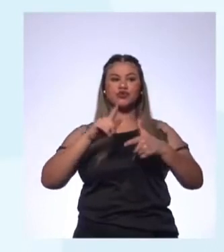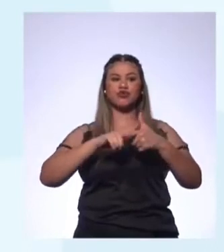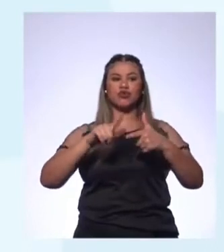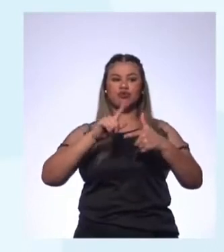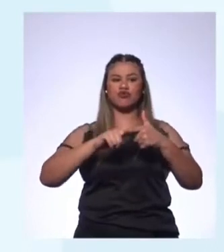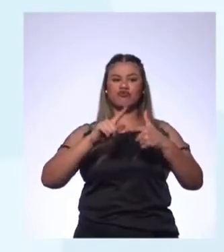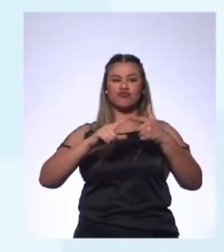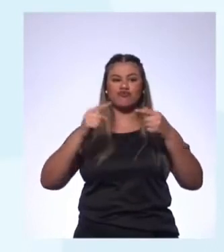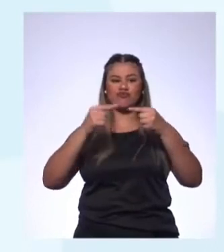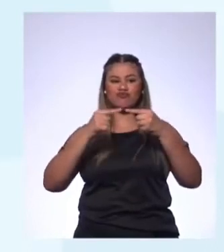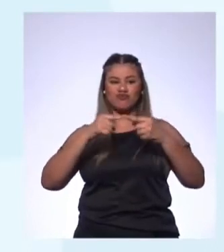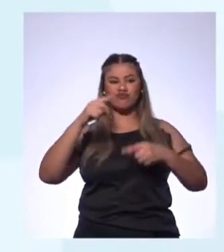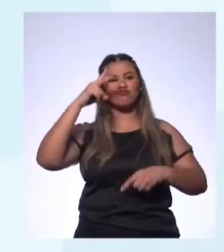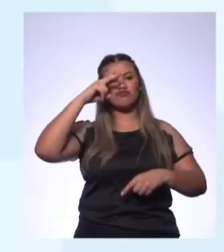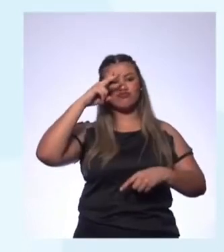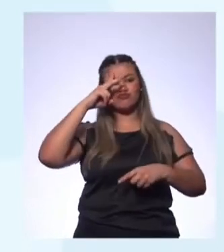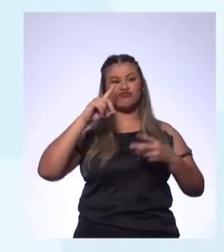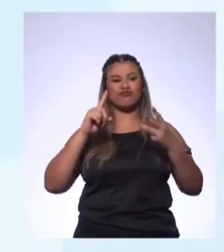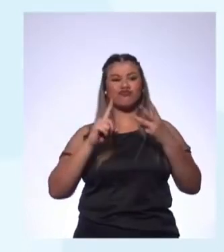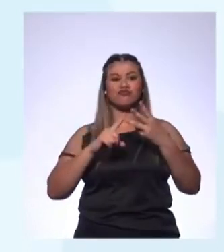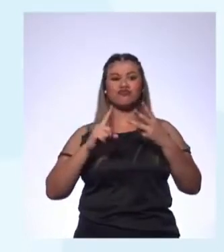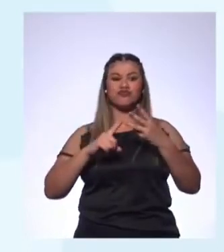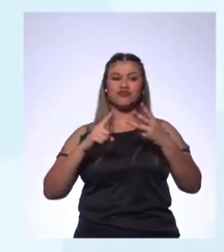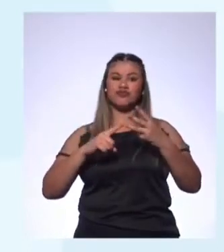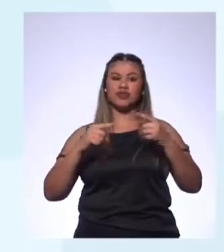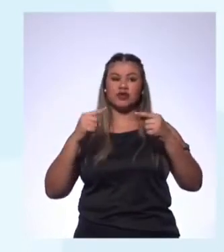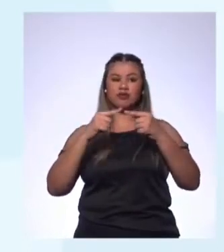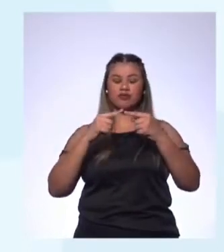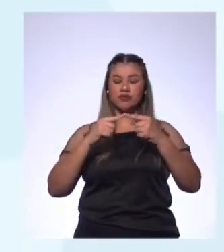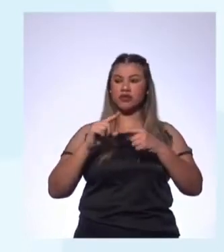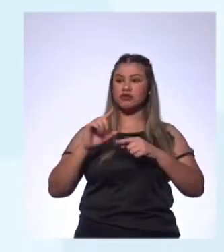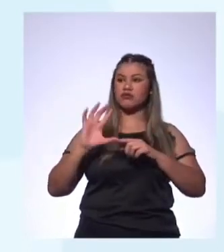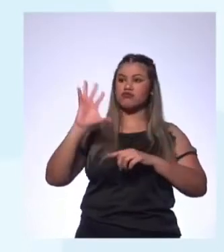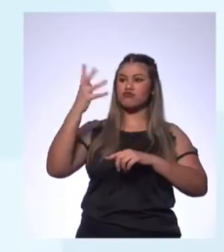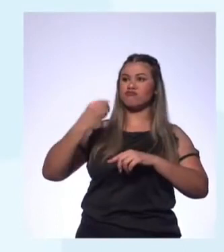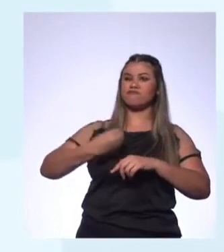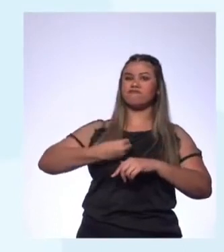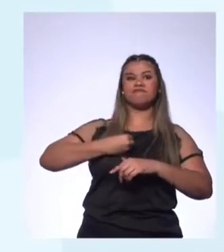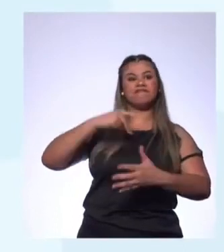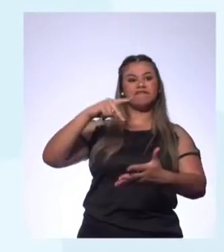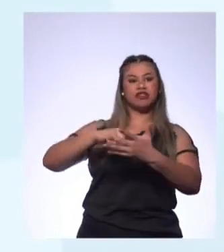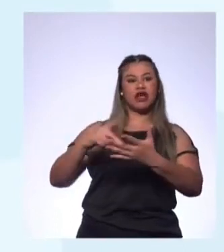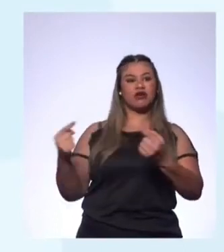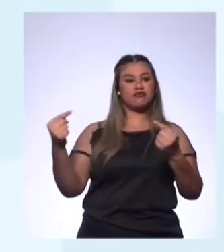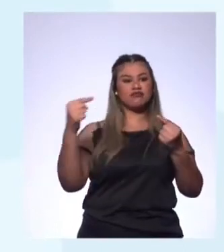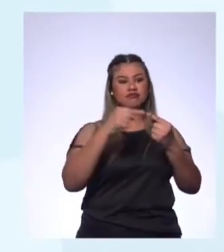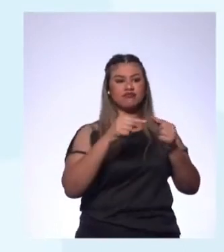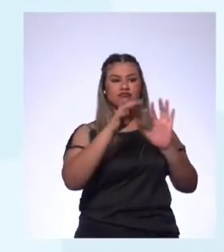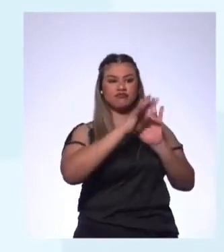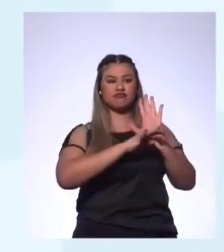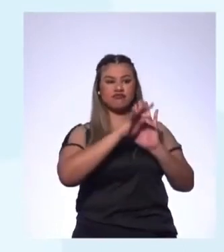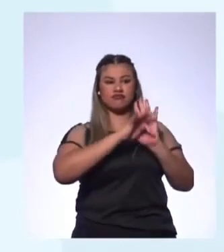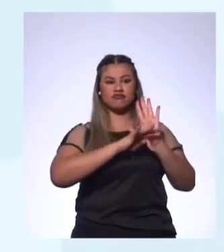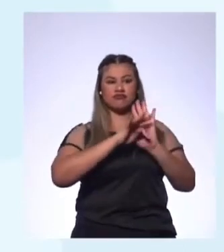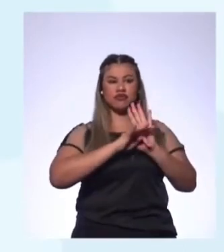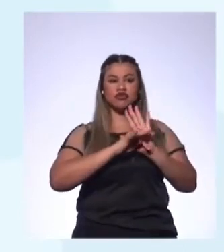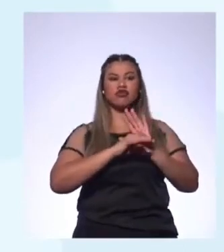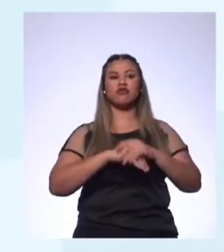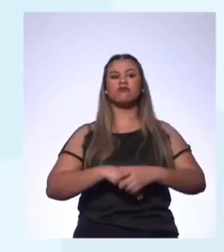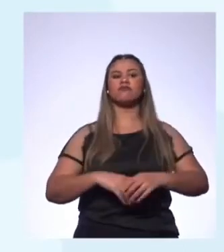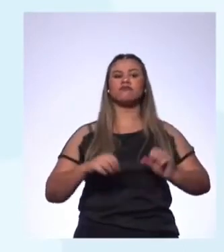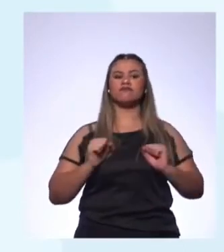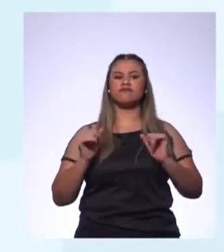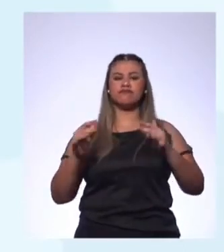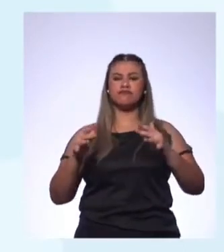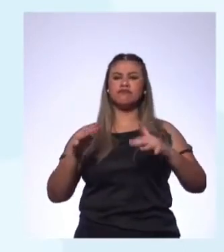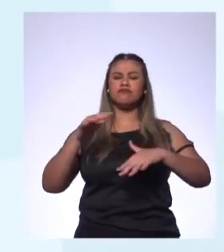3. Encena as ações, dá vida ao texto. 4. Fala como devem ser executadas as ações no texto.